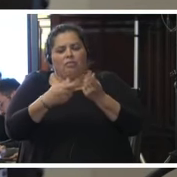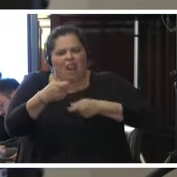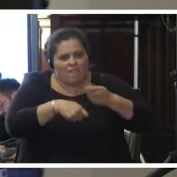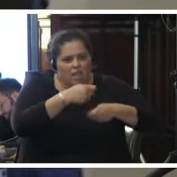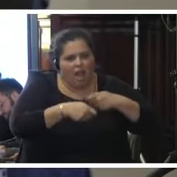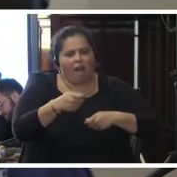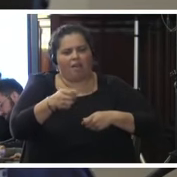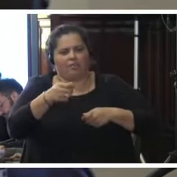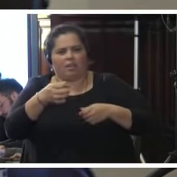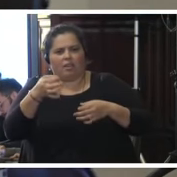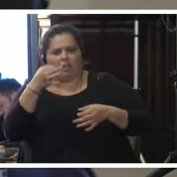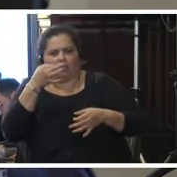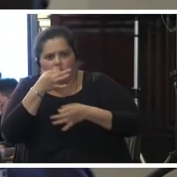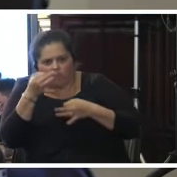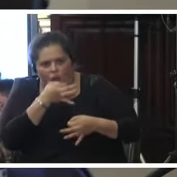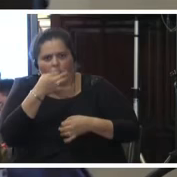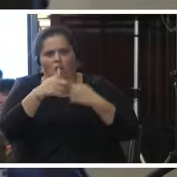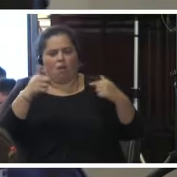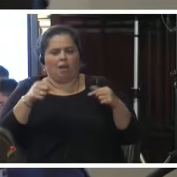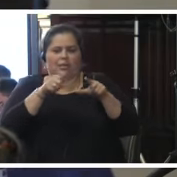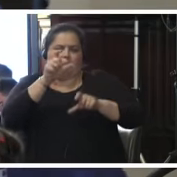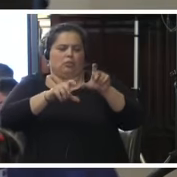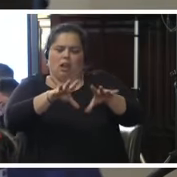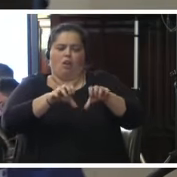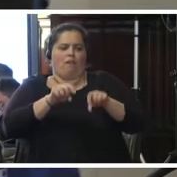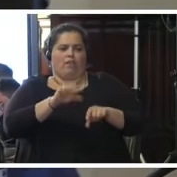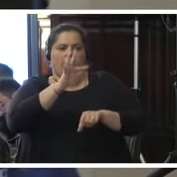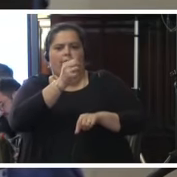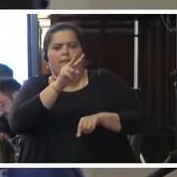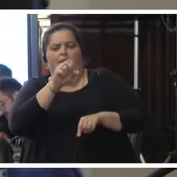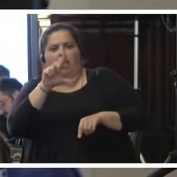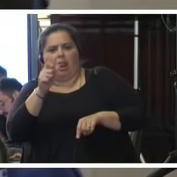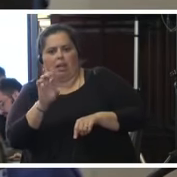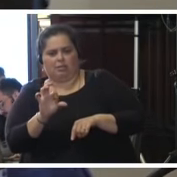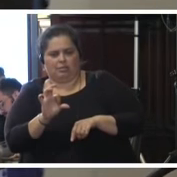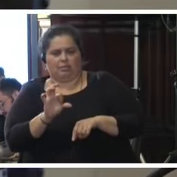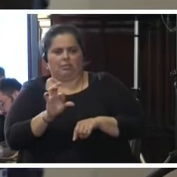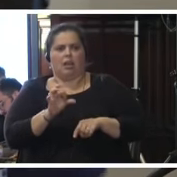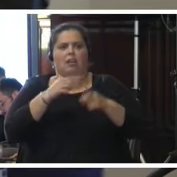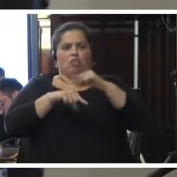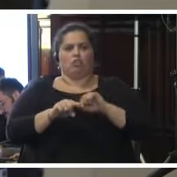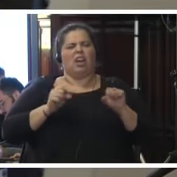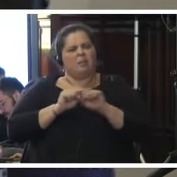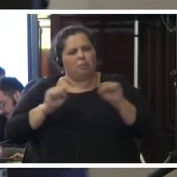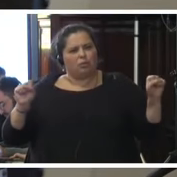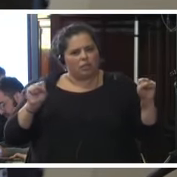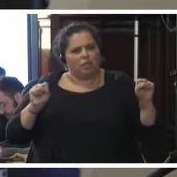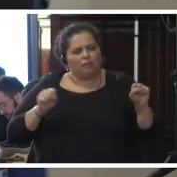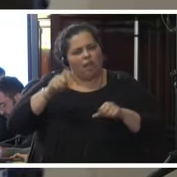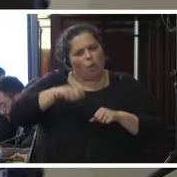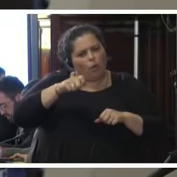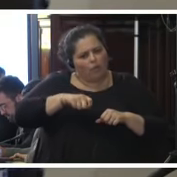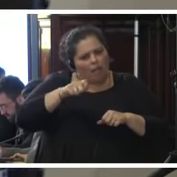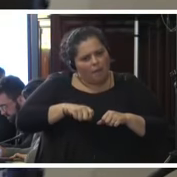estão financiando, não estão morando nas comunidades. É possível, juridicamente, estou aqui com pessoas de altíssimo